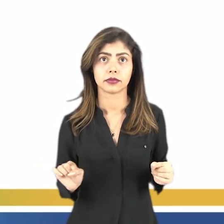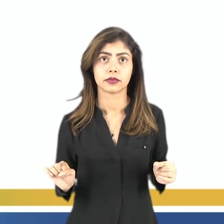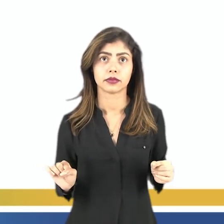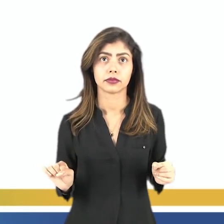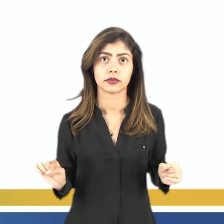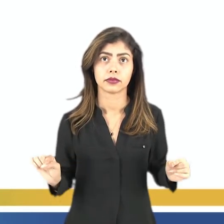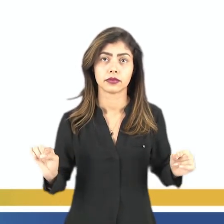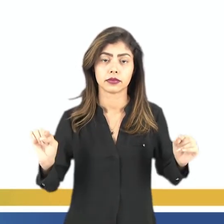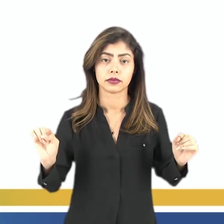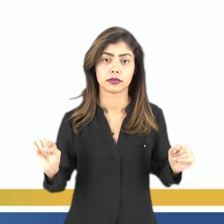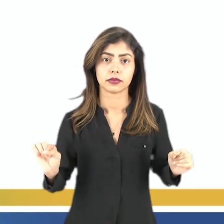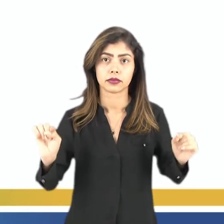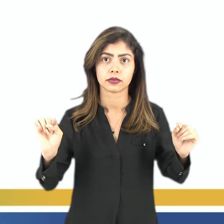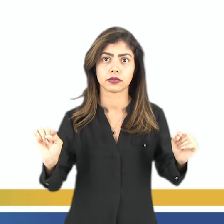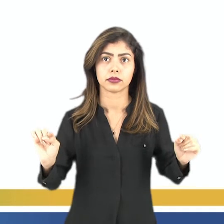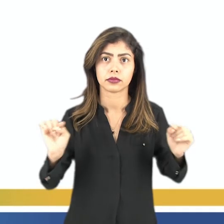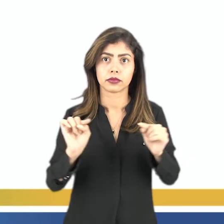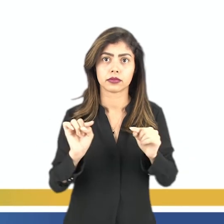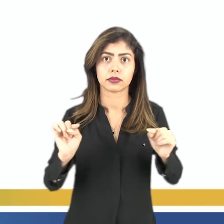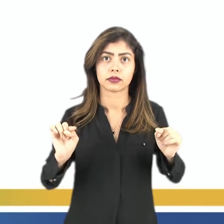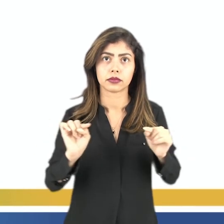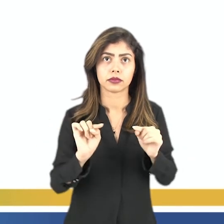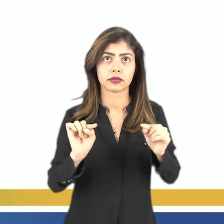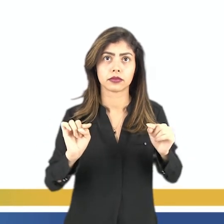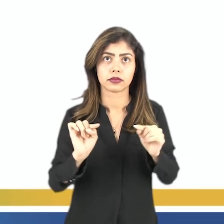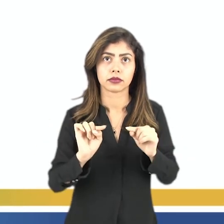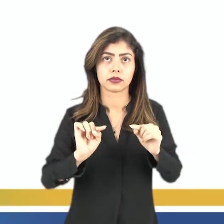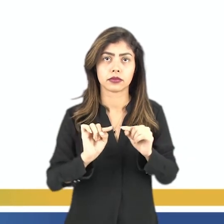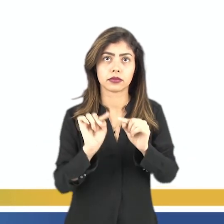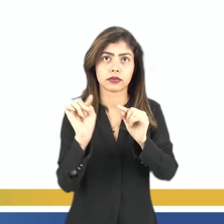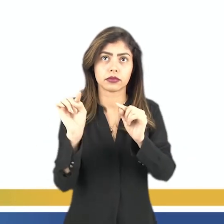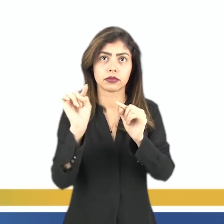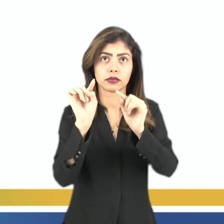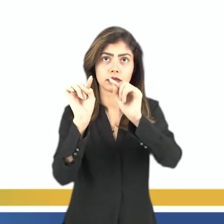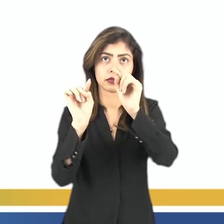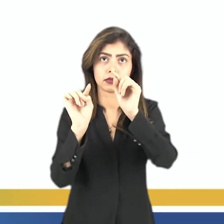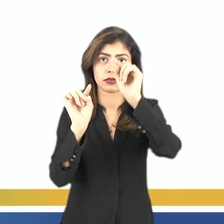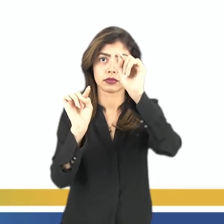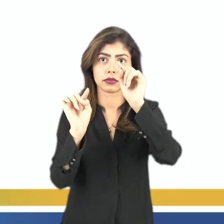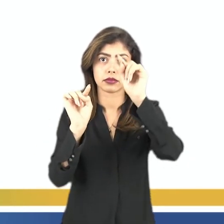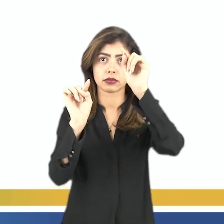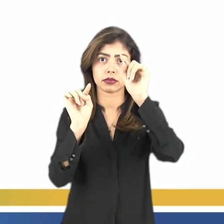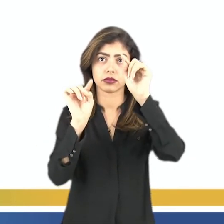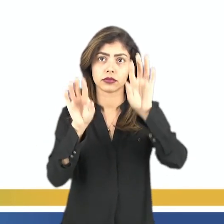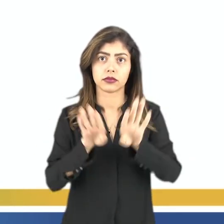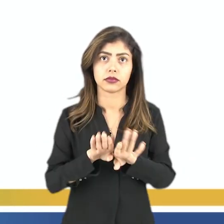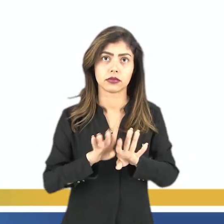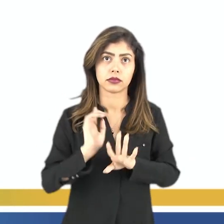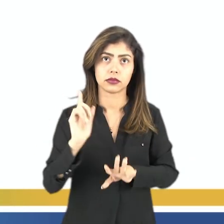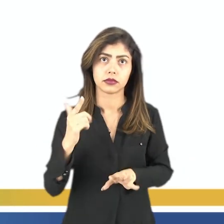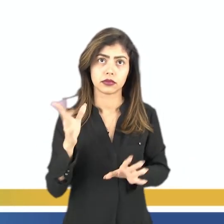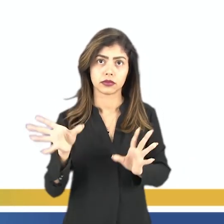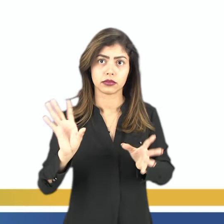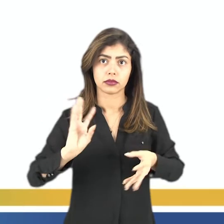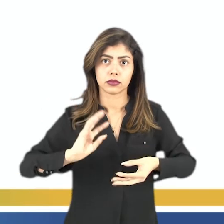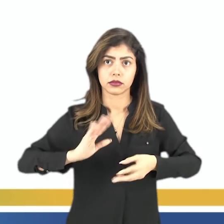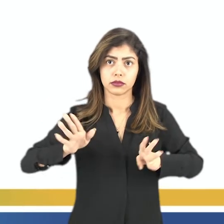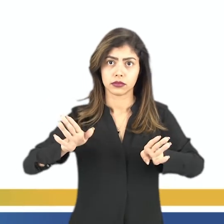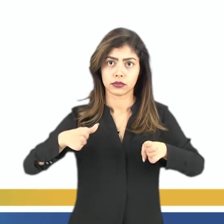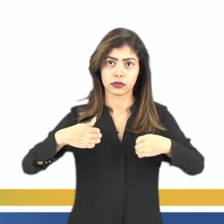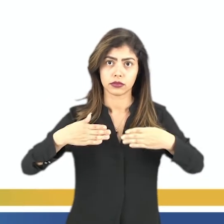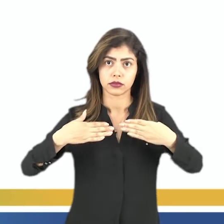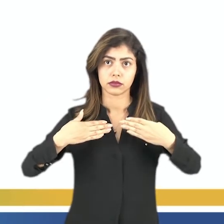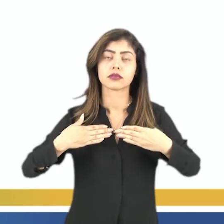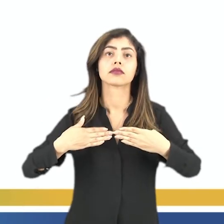extremidades, na parte do lado da lâmpada, tá? Uma lâmpada incandescente aí. E o outro ponto, para fechar o circuito, lembrando